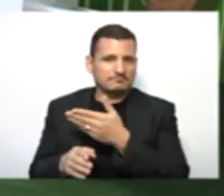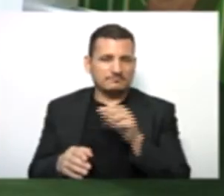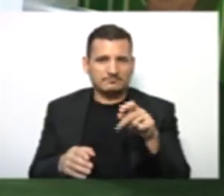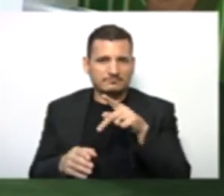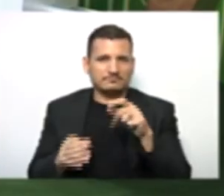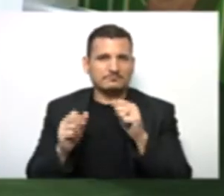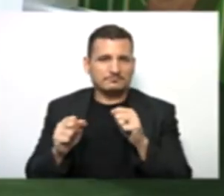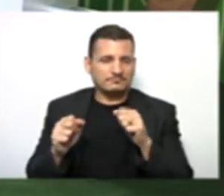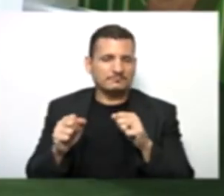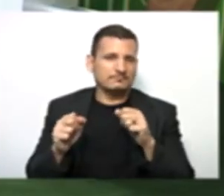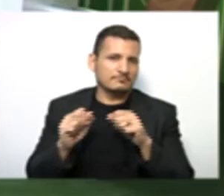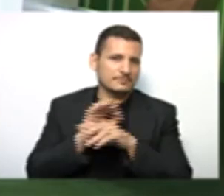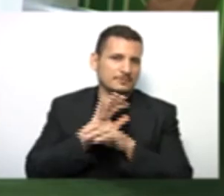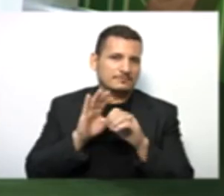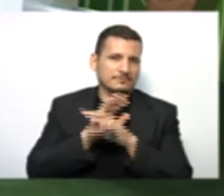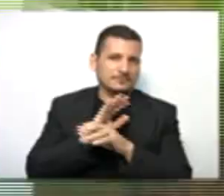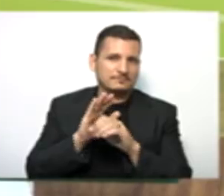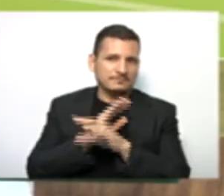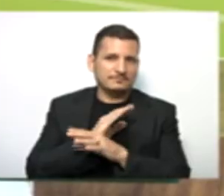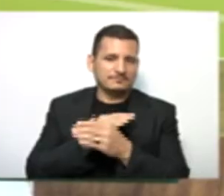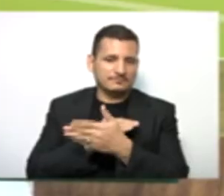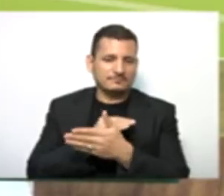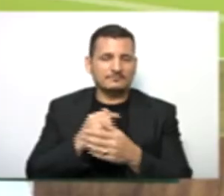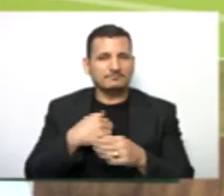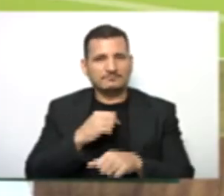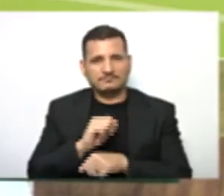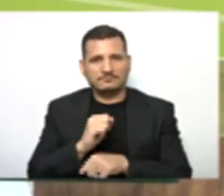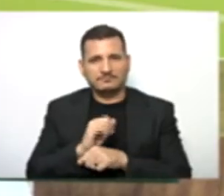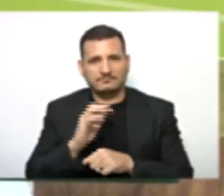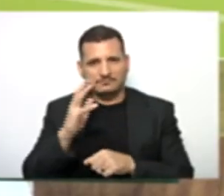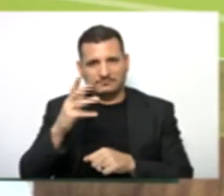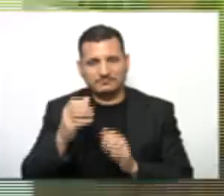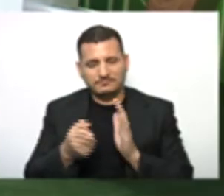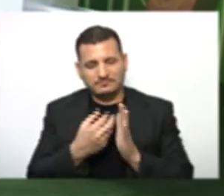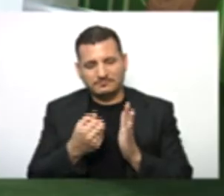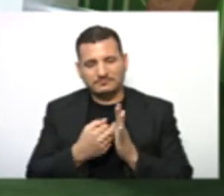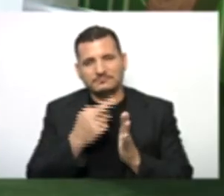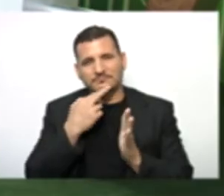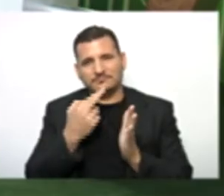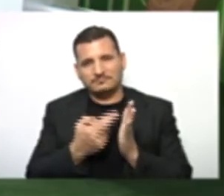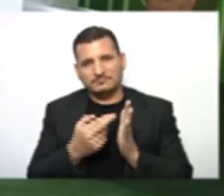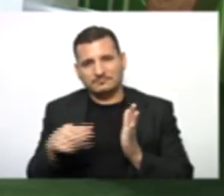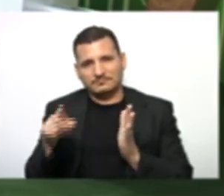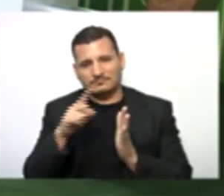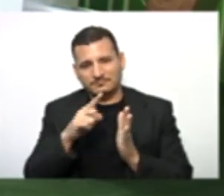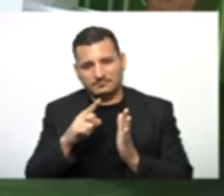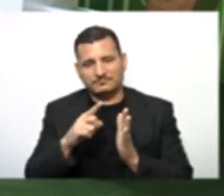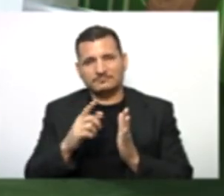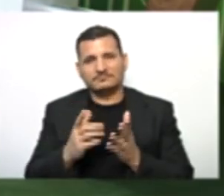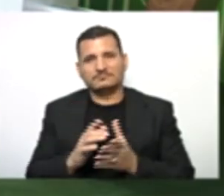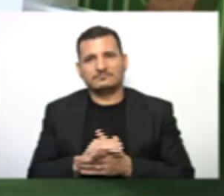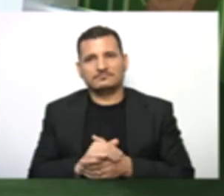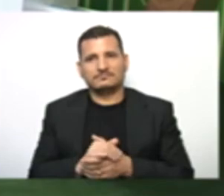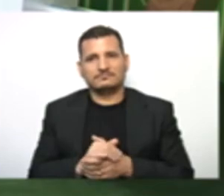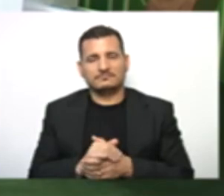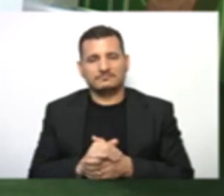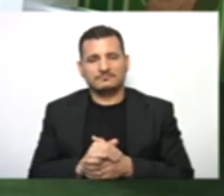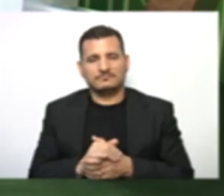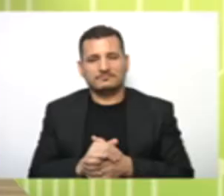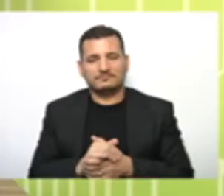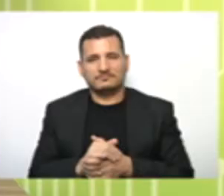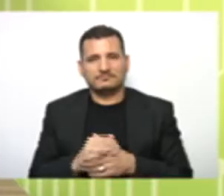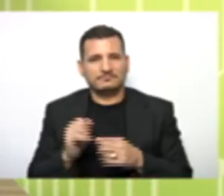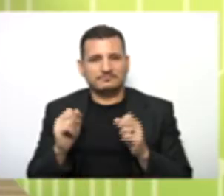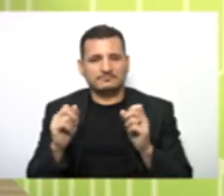professora, manda para ela. Vou ficar aguardando aqui todas as respostas de vocês. Que a gente fala aqui na televisão com vocês,